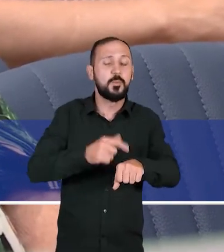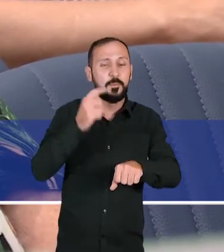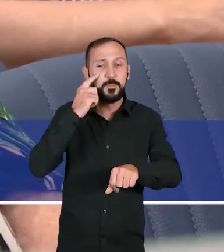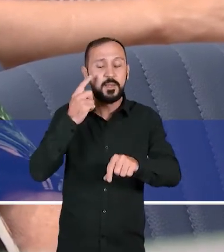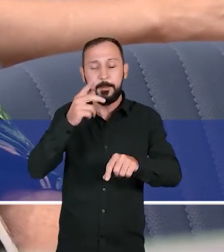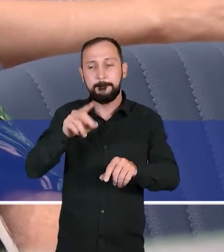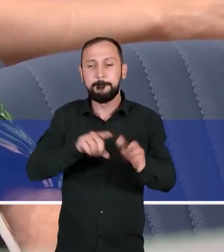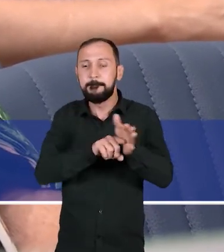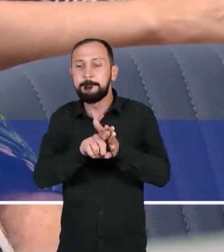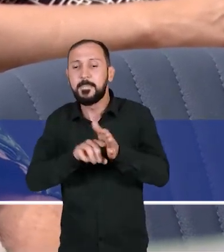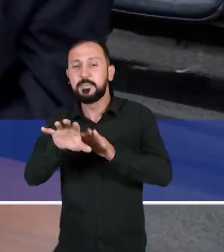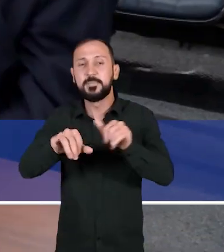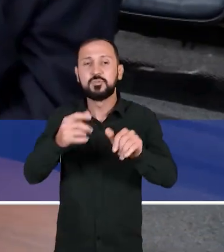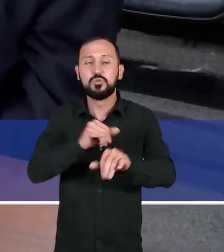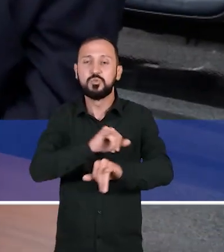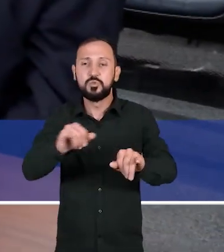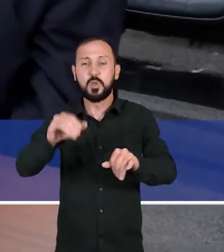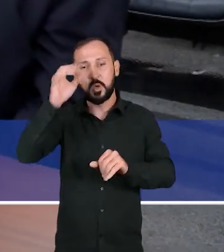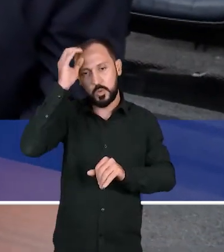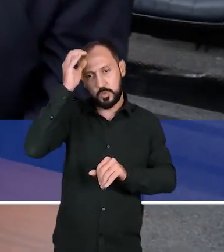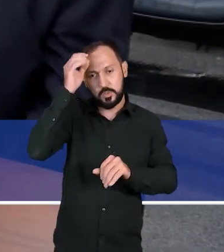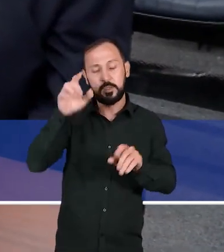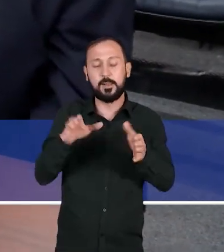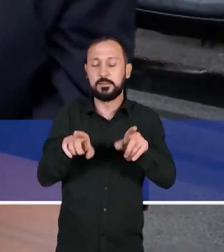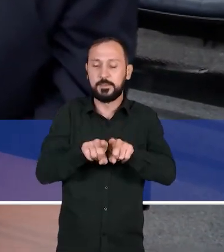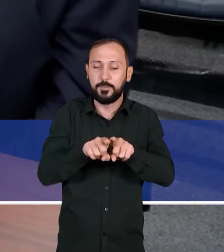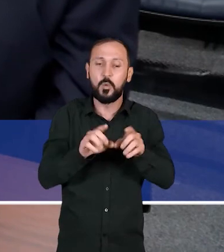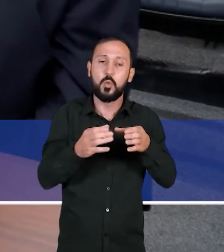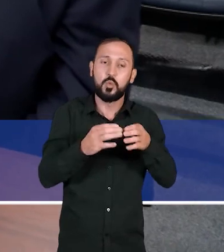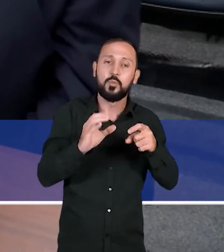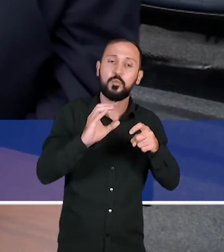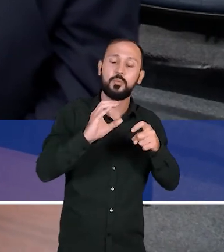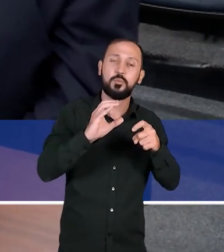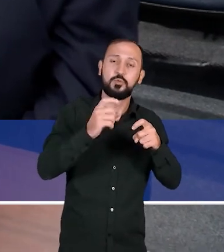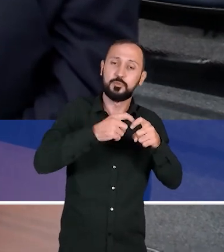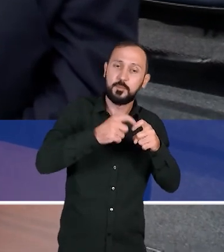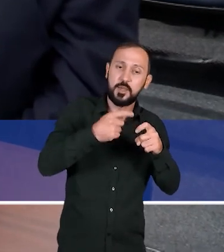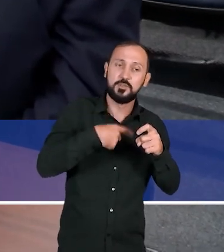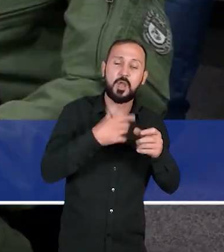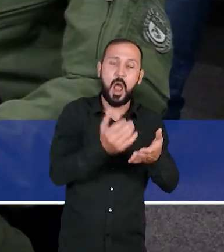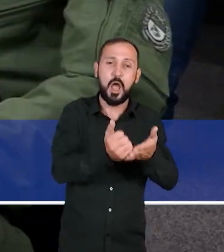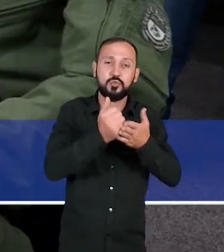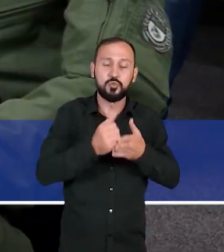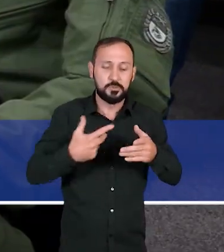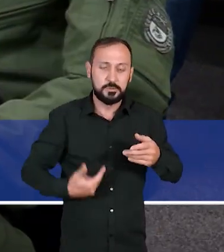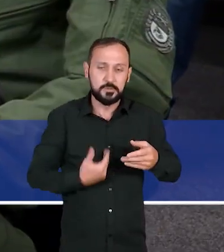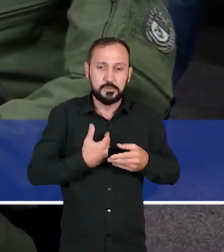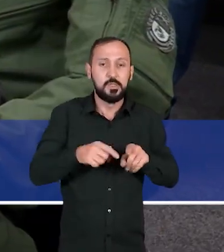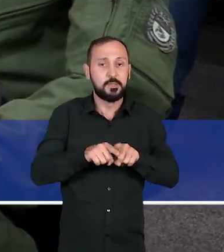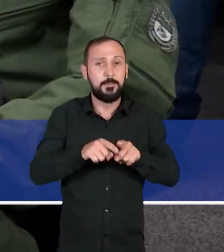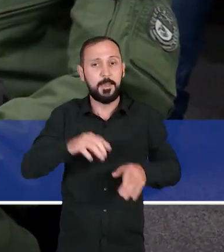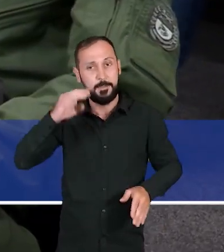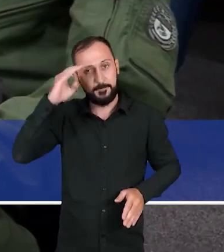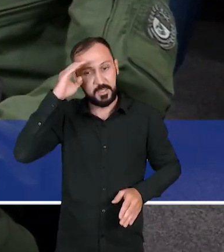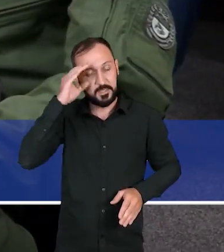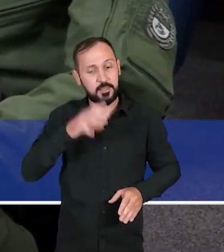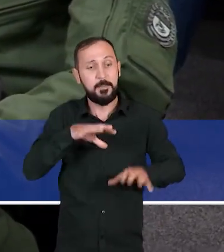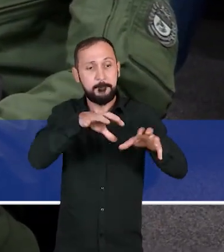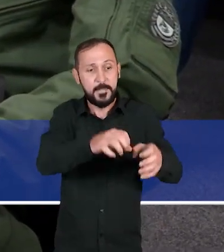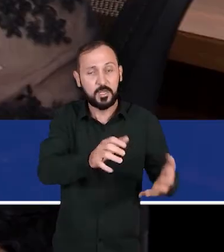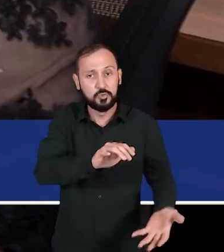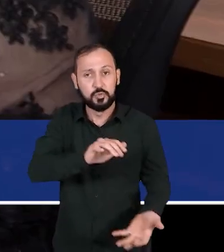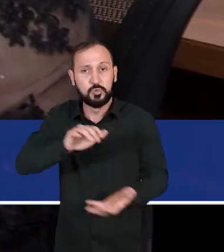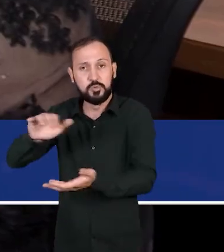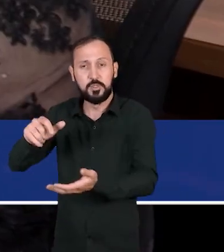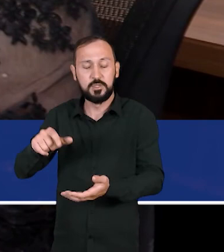de captação de doadores, passando pela equipe médica que realiza a retirada de órgão, militares que levam e buscam